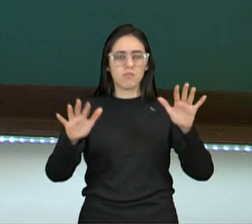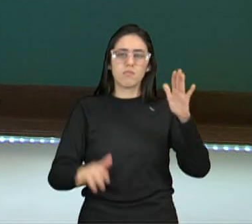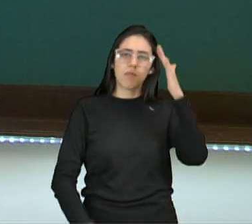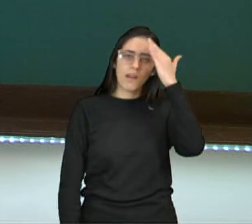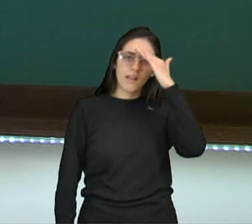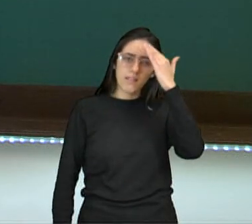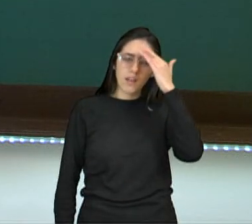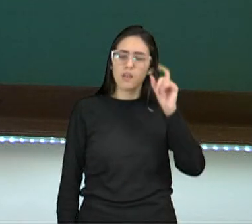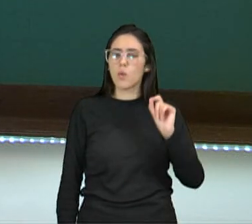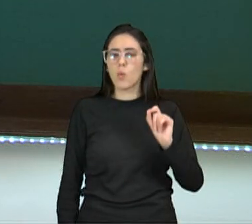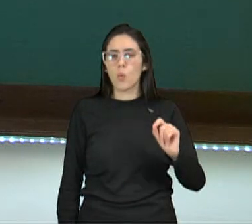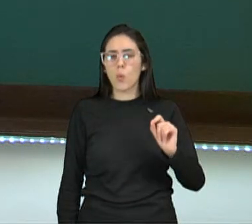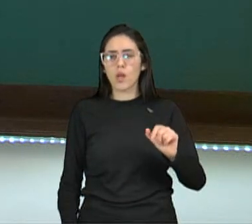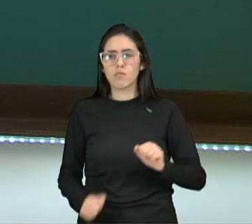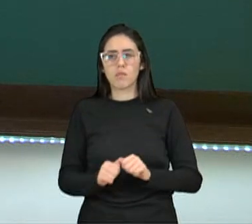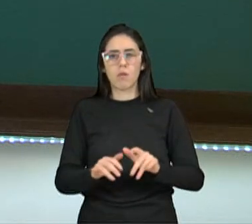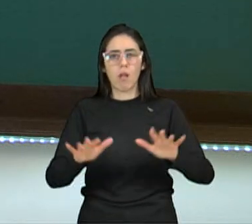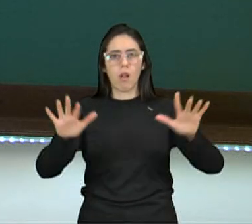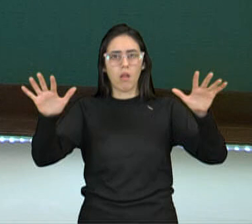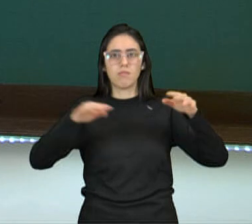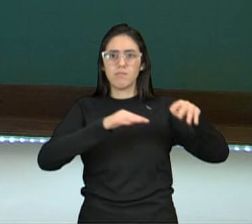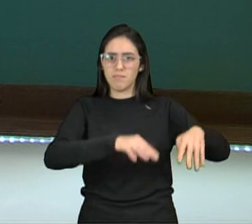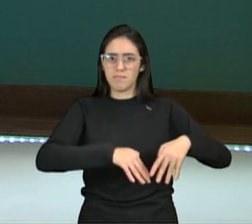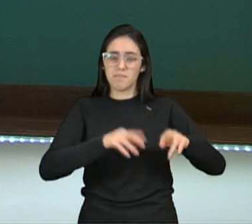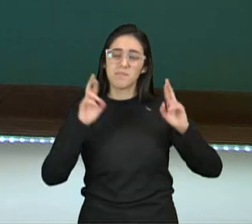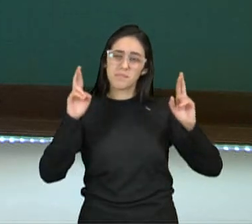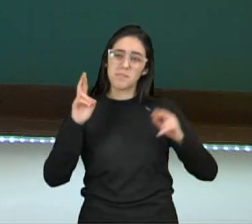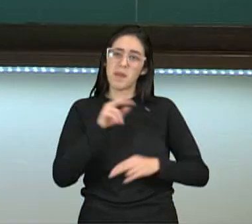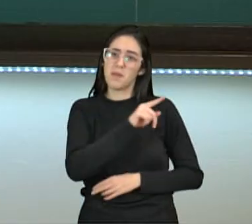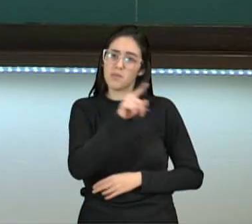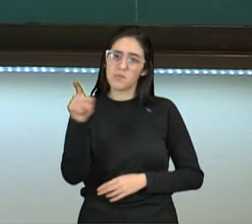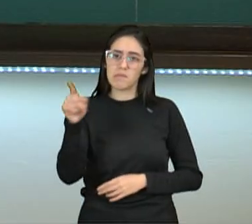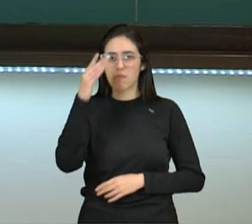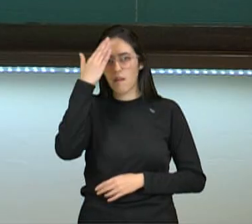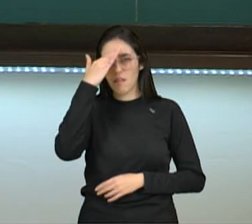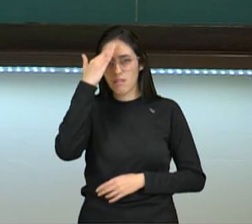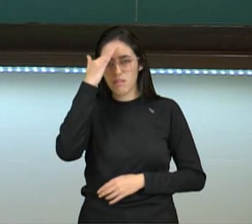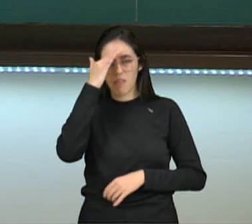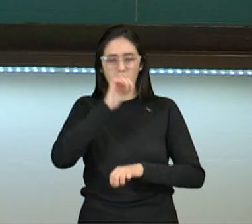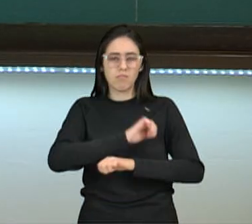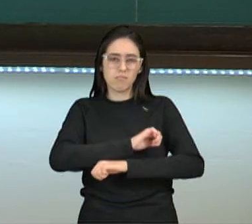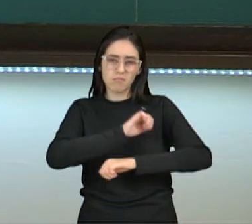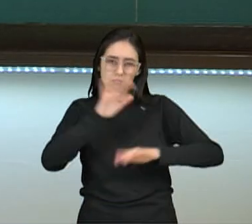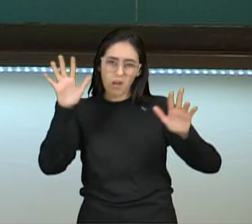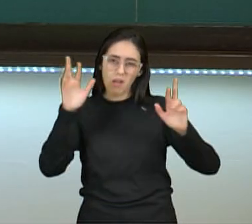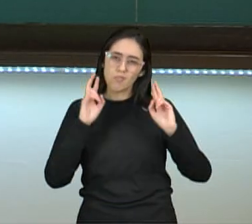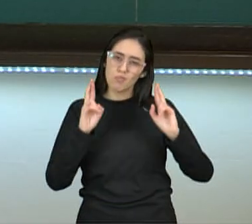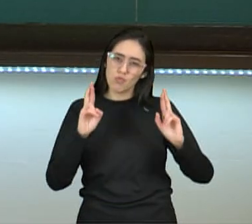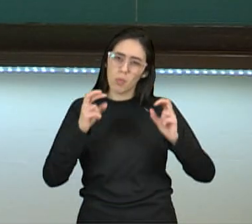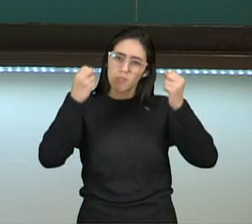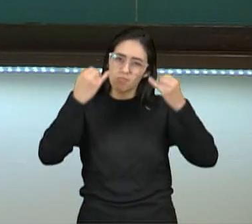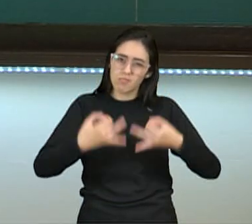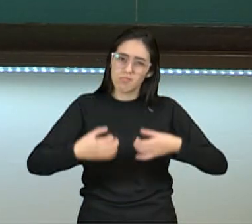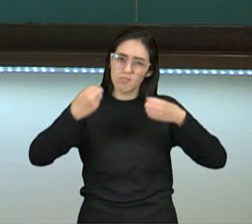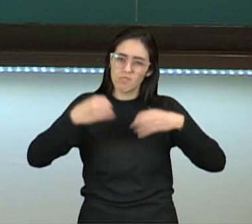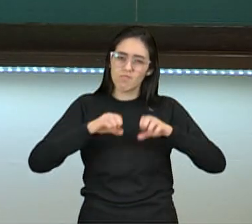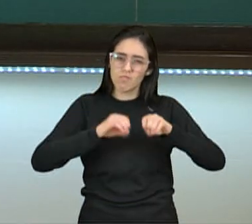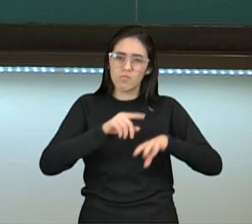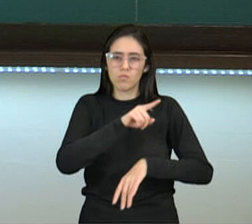entendendo o que é essa expansão da fronteira agrícola. Eu espero ter contribuído na aula de hoje com vocês sobre esse assunto, que